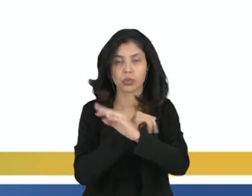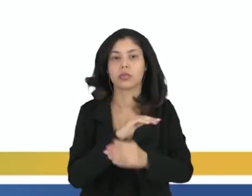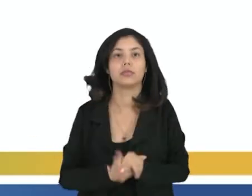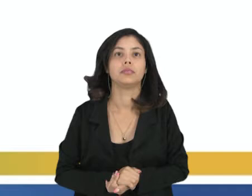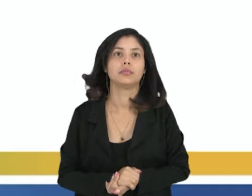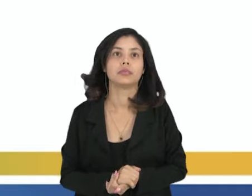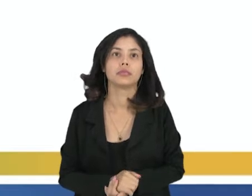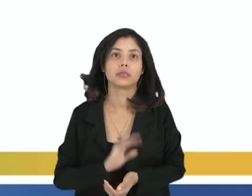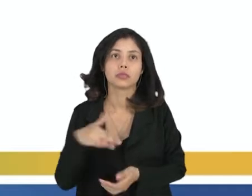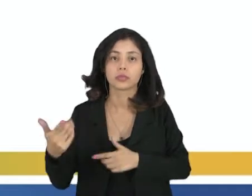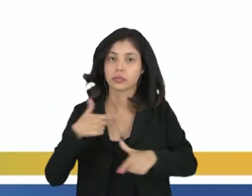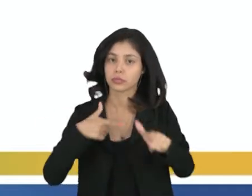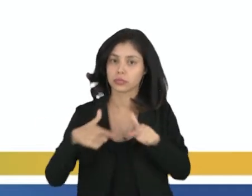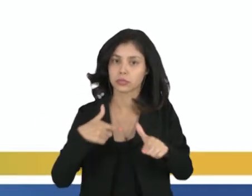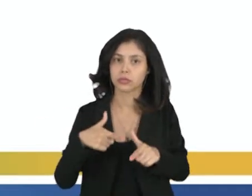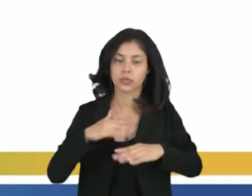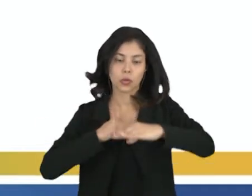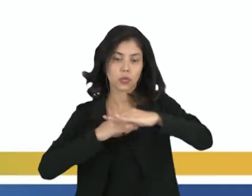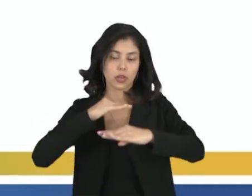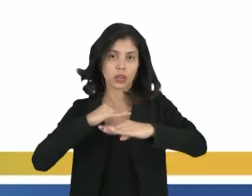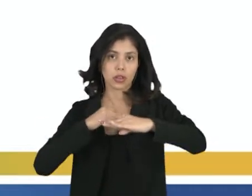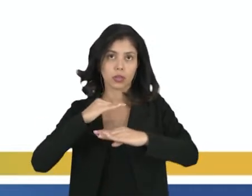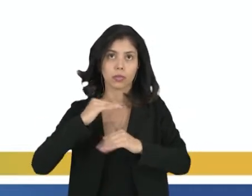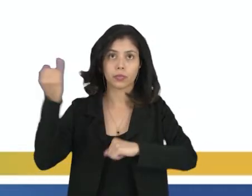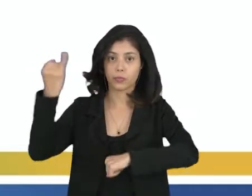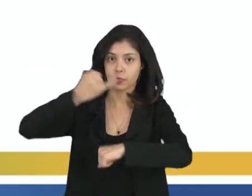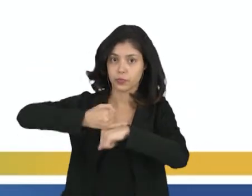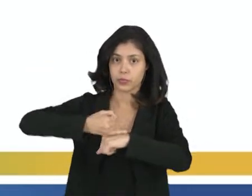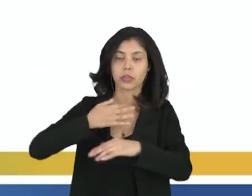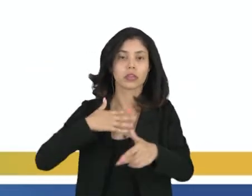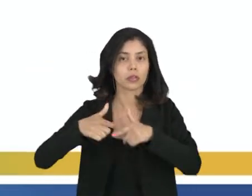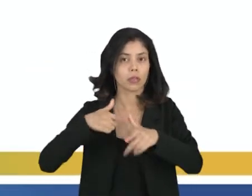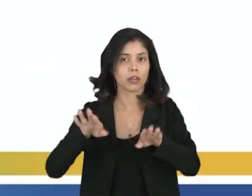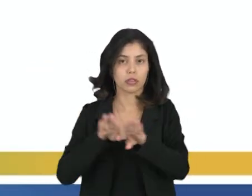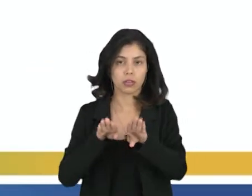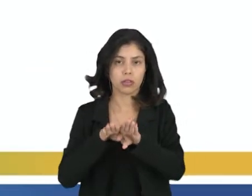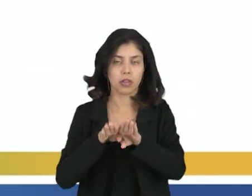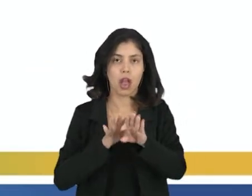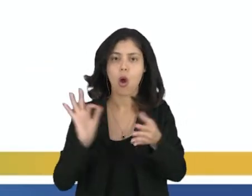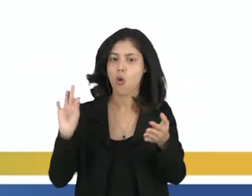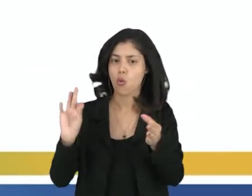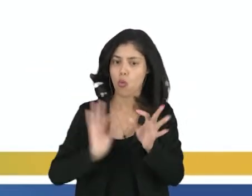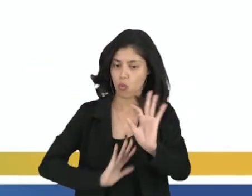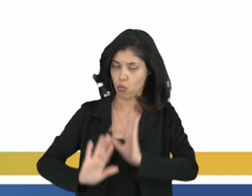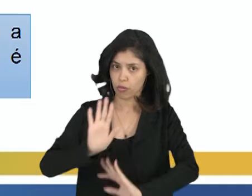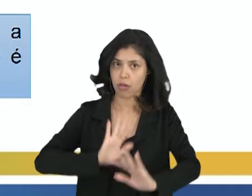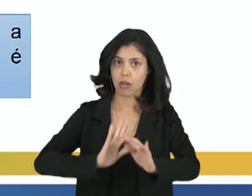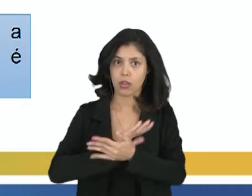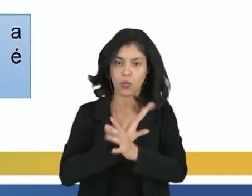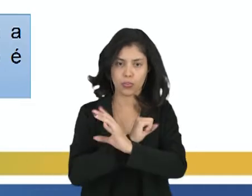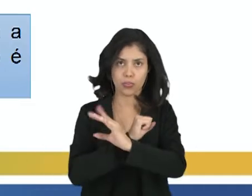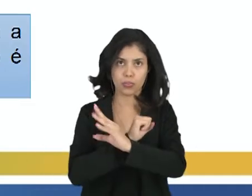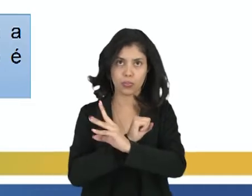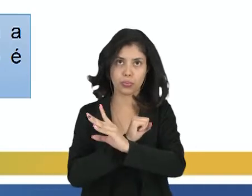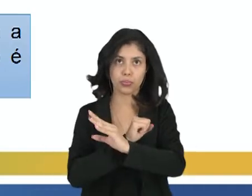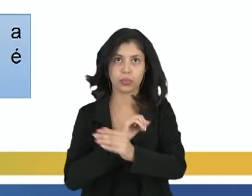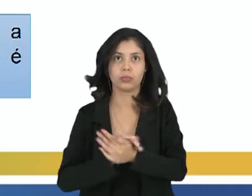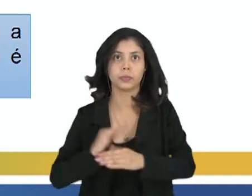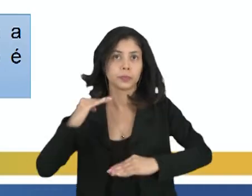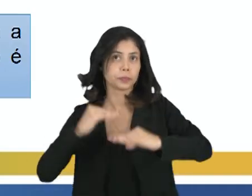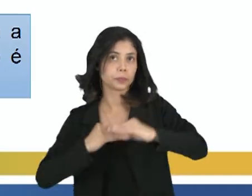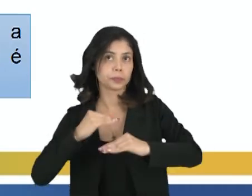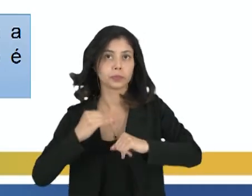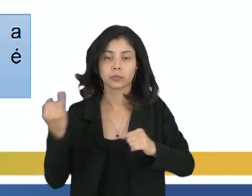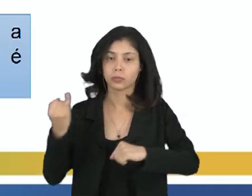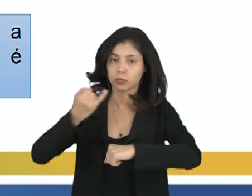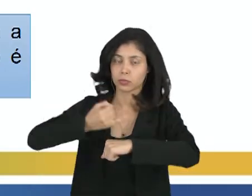acidez. Então, quando a gente trabalha o equilíbrio iônico, vai trabalhar essa questão da correção da acidez. O